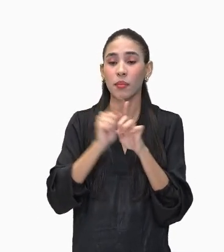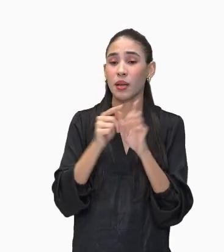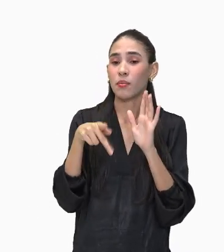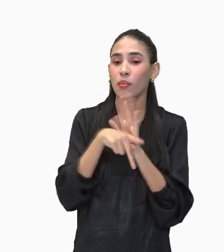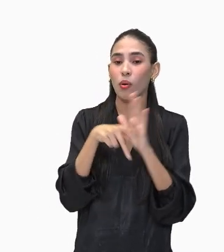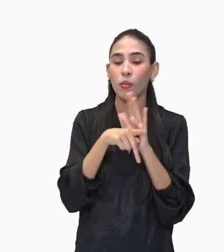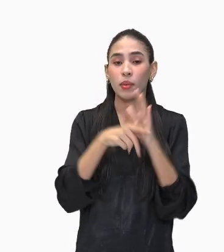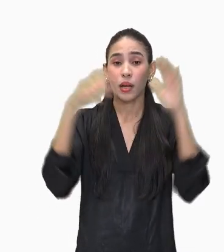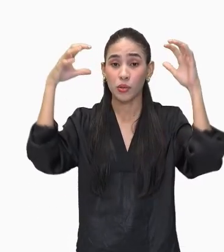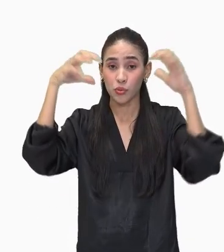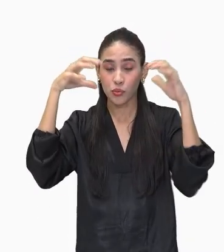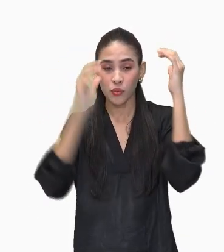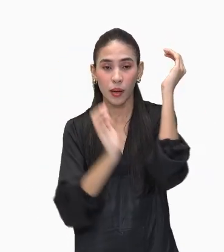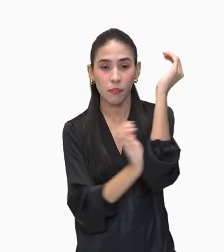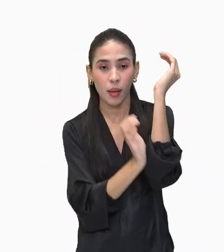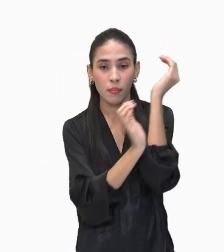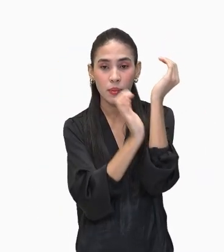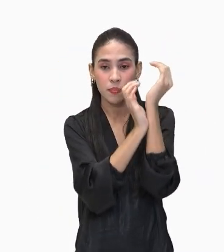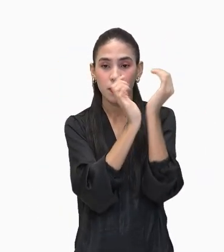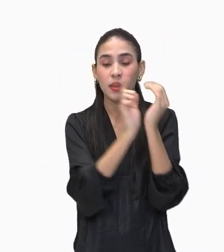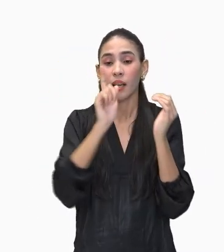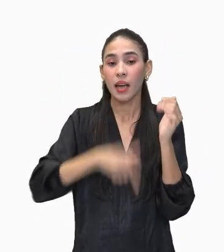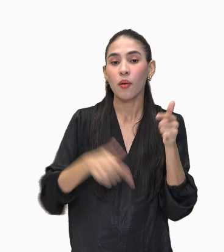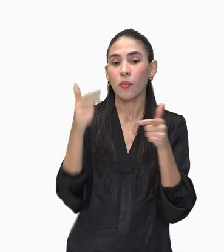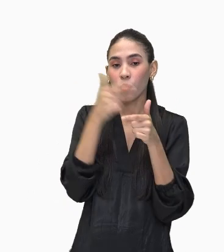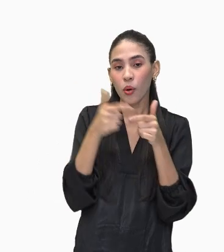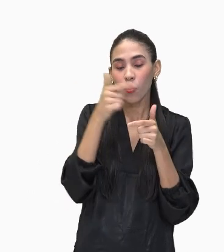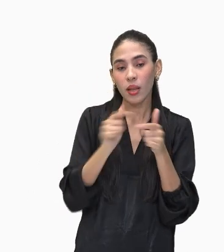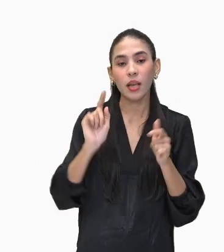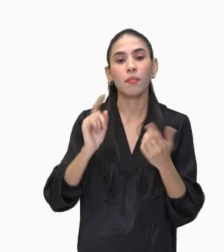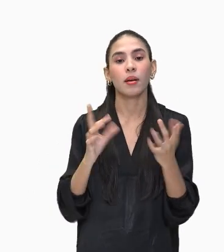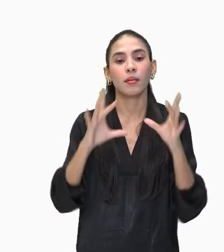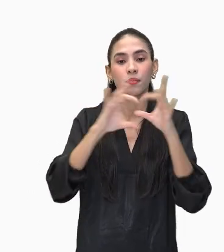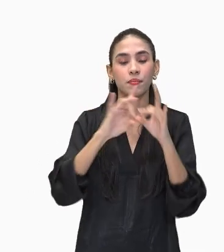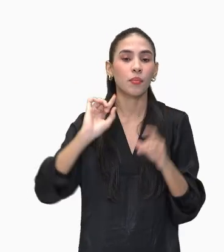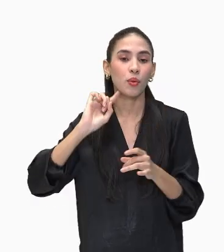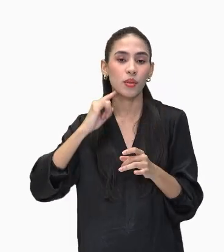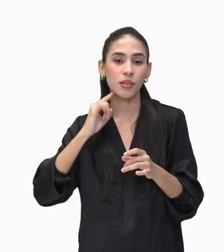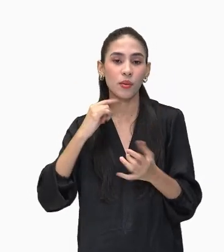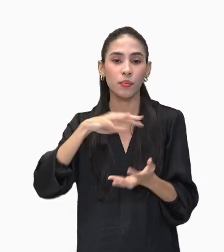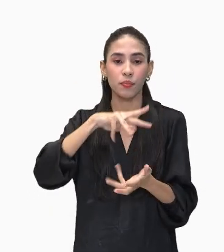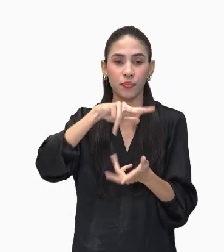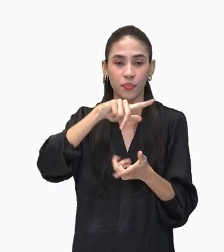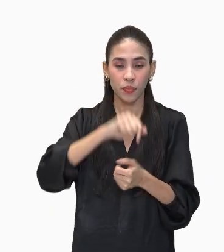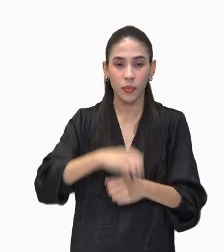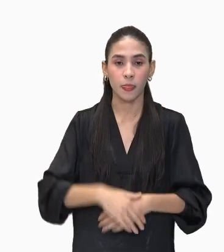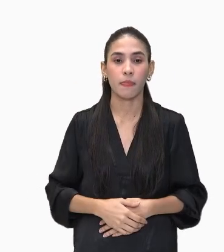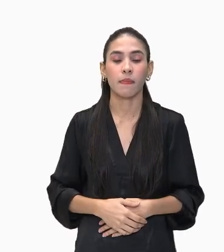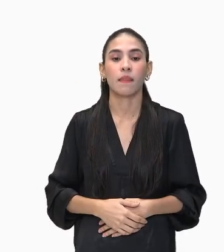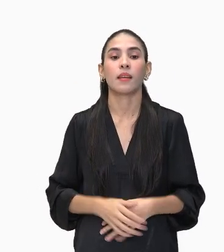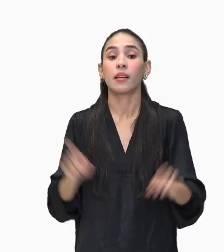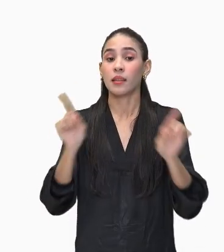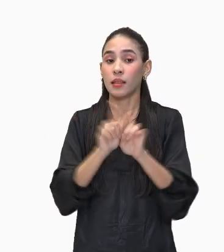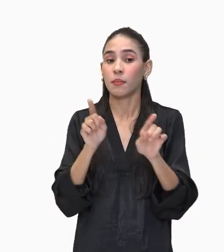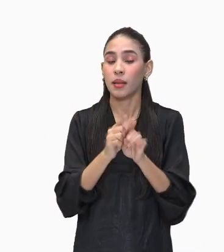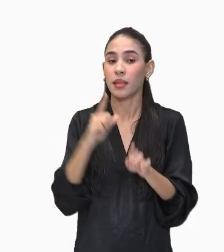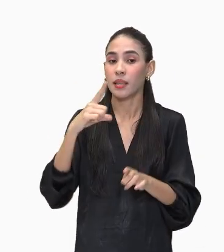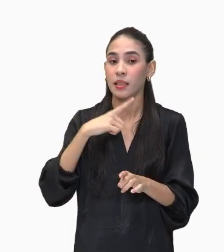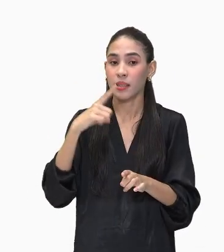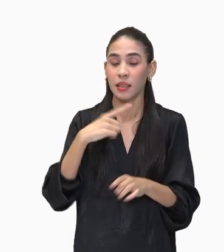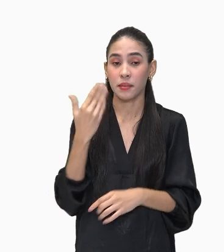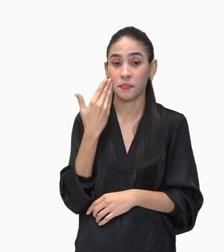chuva ácida, que também é uma consequência da poluição atmosférica. E também nós temos o